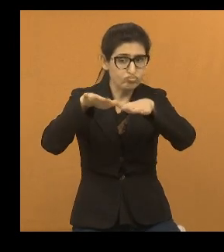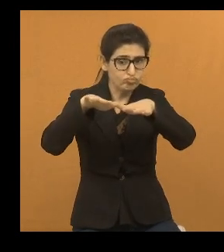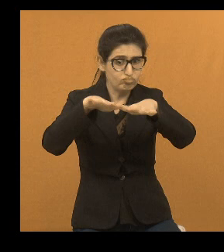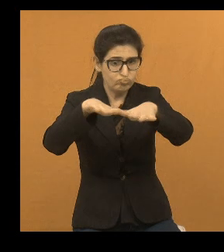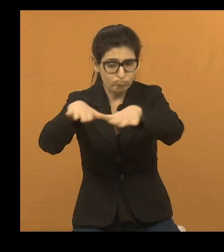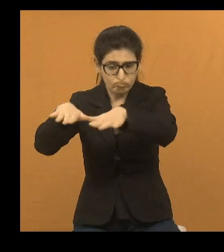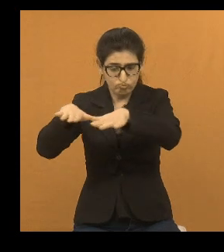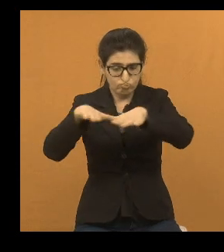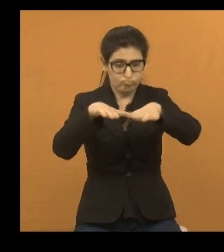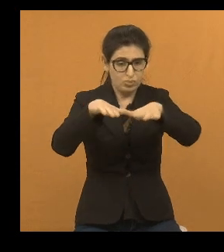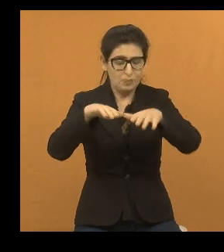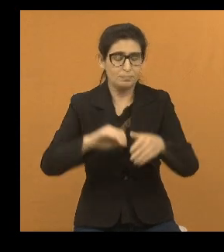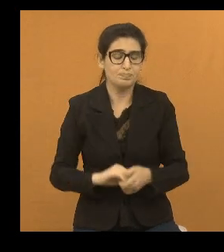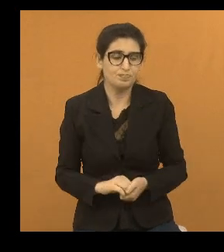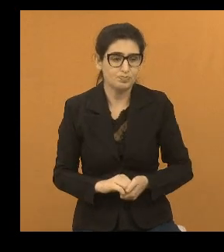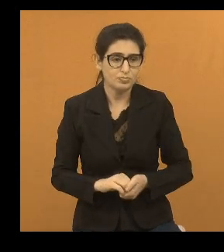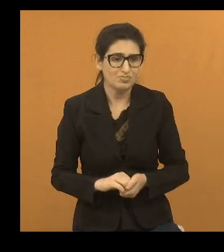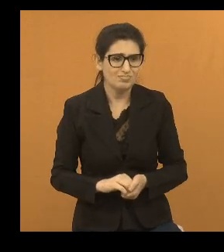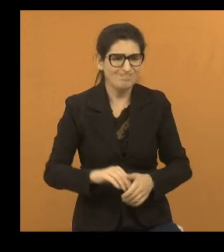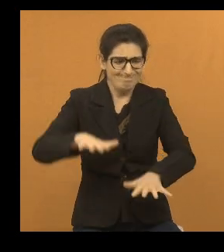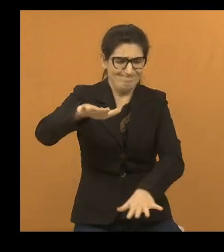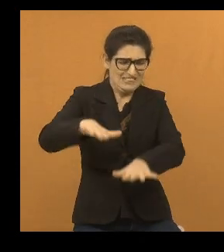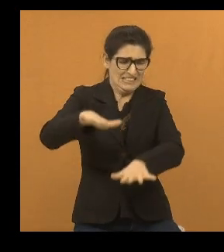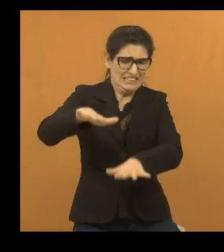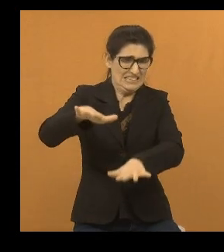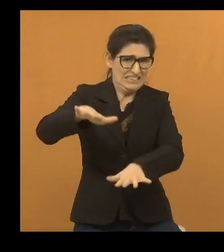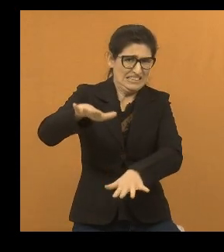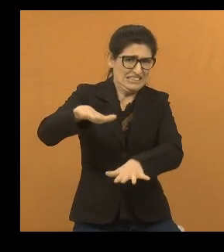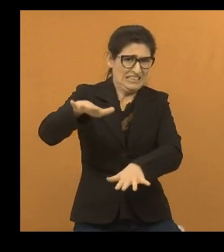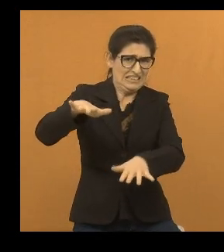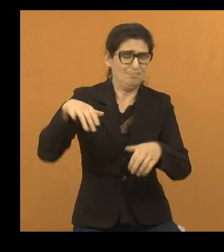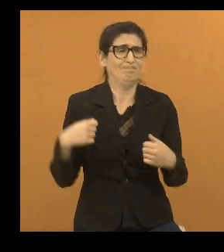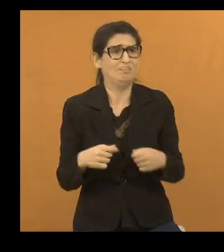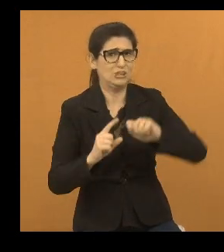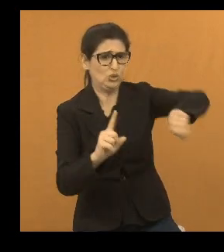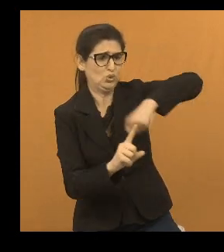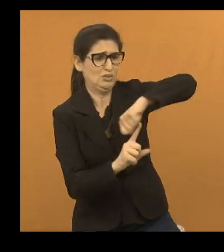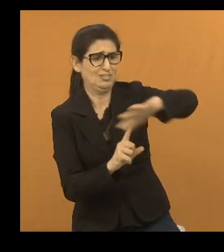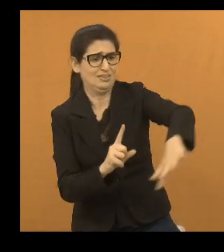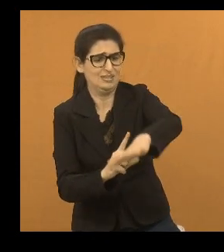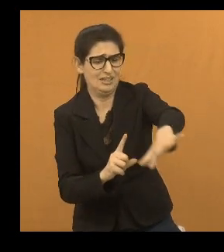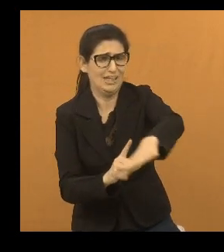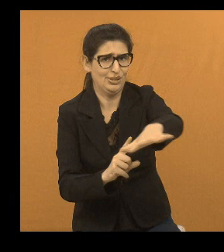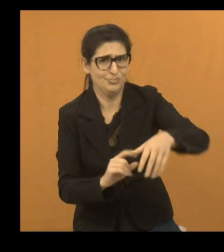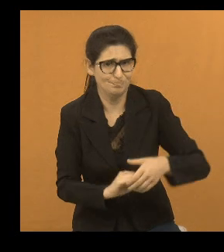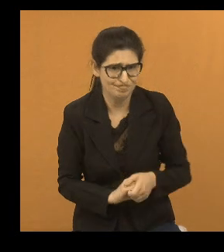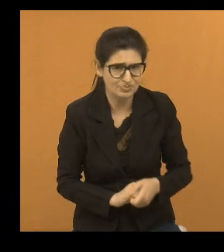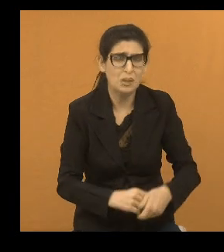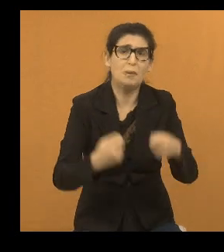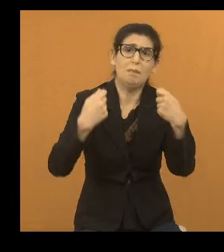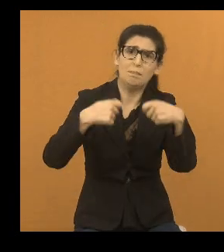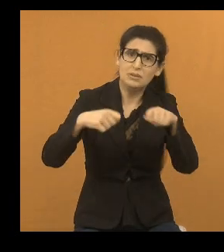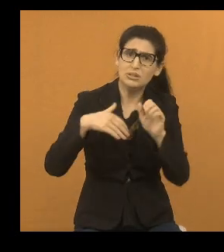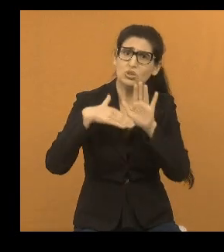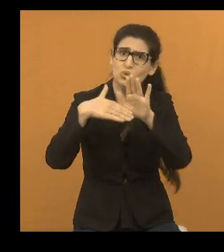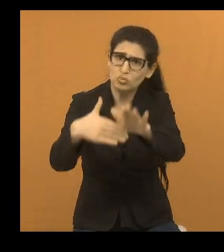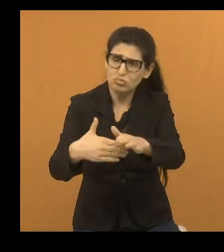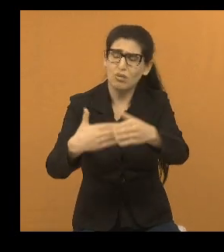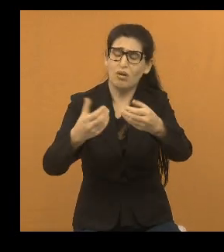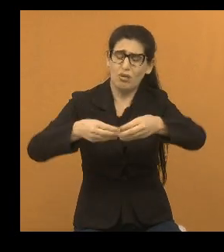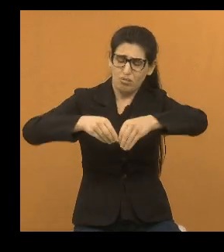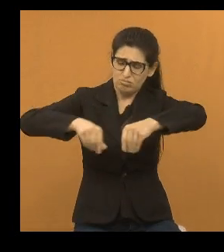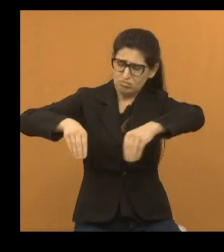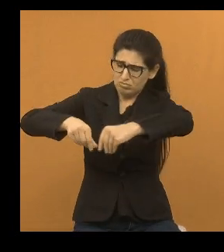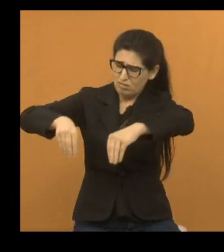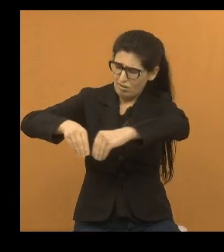Entre essa oferta desequilibrada, nós temos as zonas de interesse social, com a finalidade de proporcionar melhor acesso à terra e os investimentos